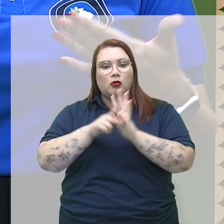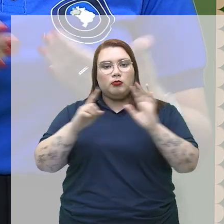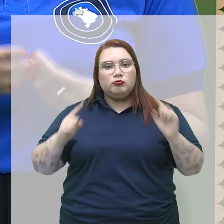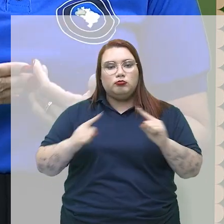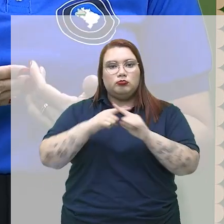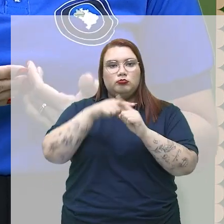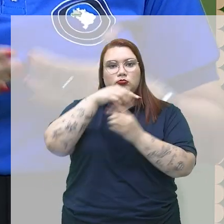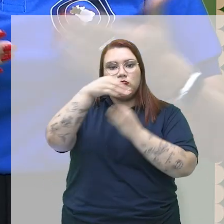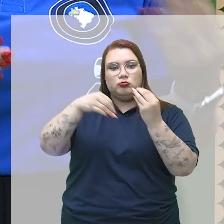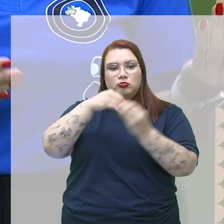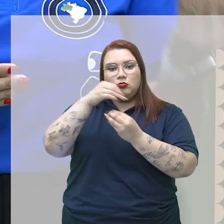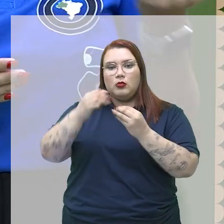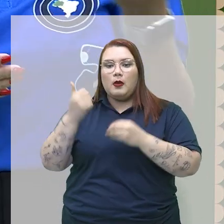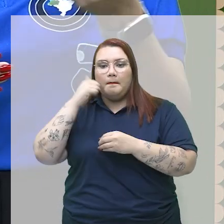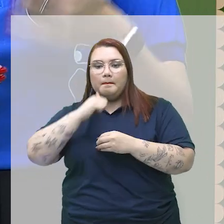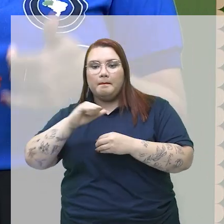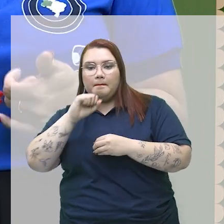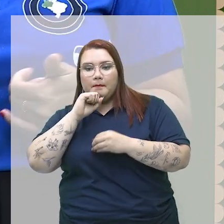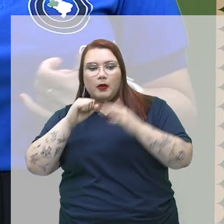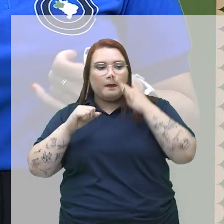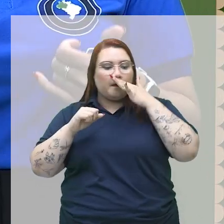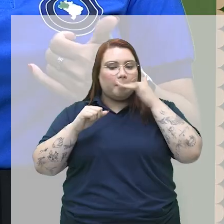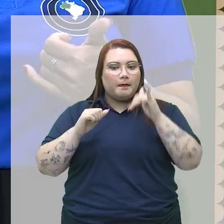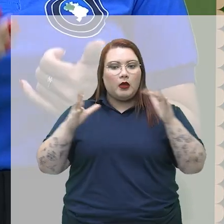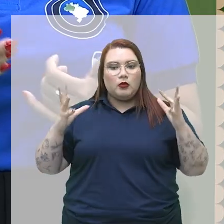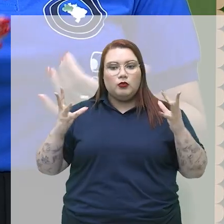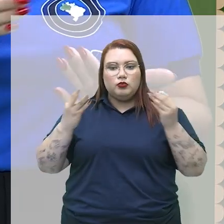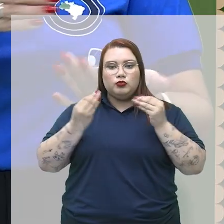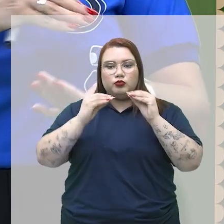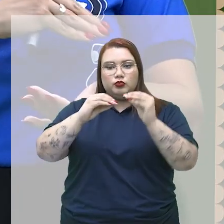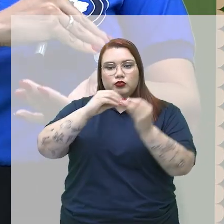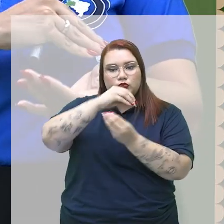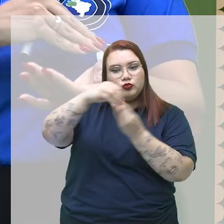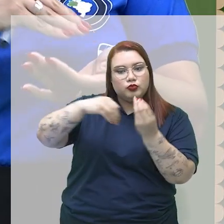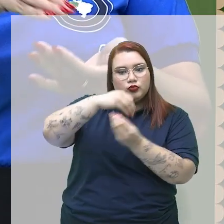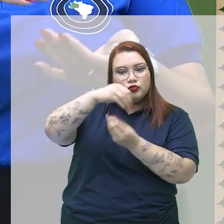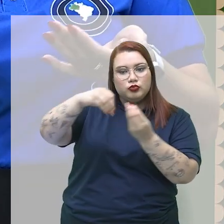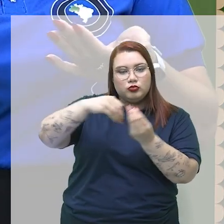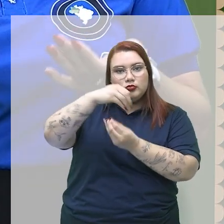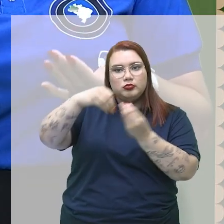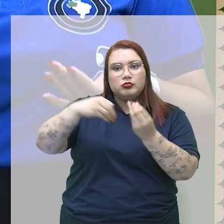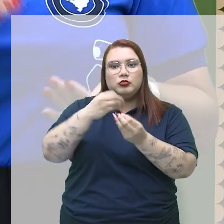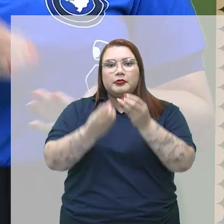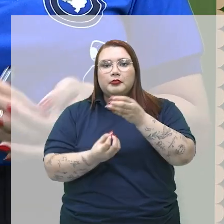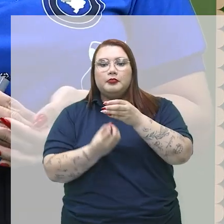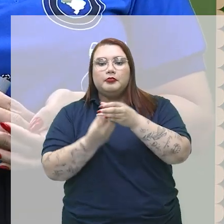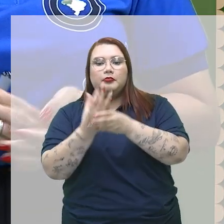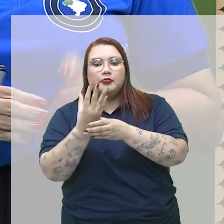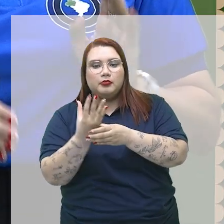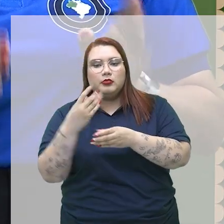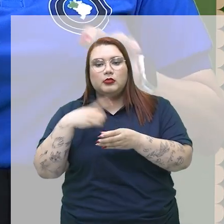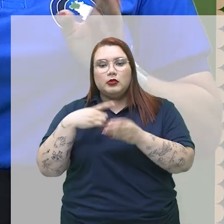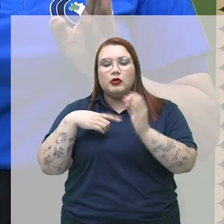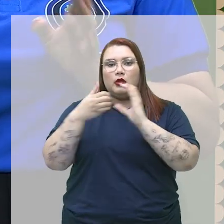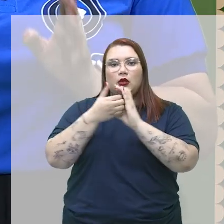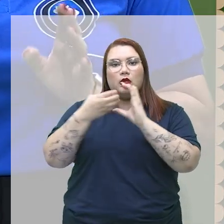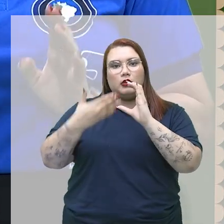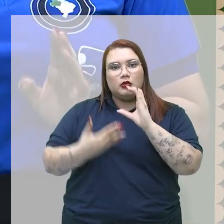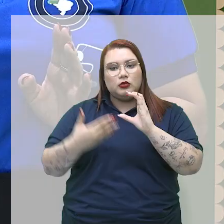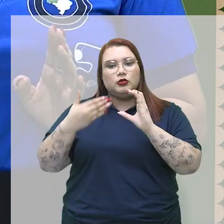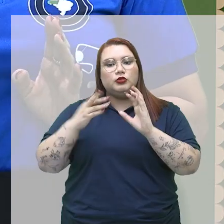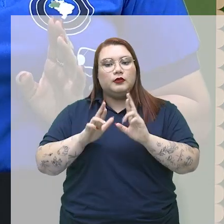momento do cruzamento, né? Aquele que vem da mãe, aquele que vem do pai. A gente observa que lá no final desse cruzamento existem